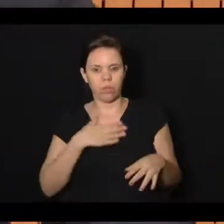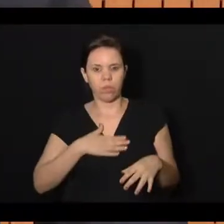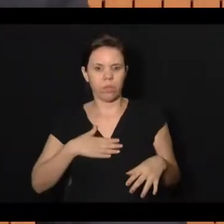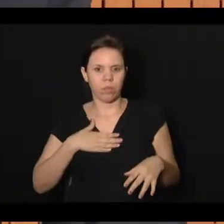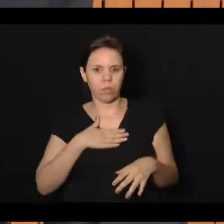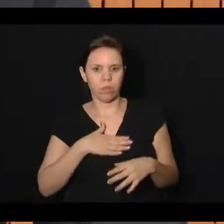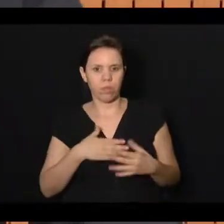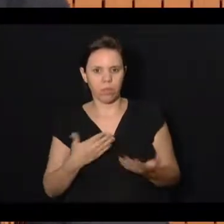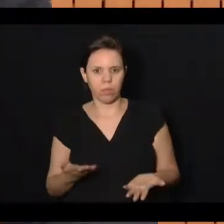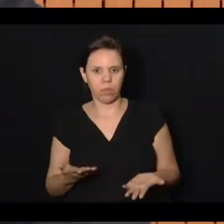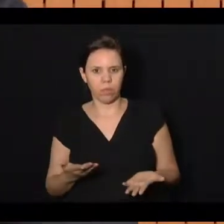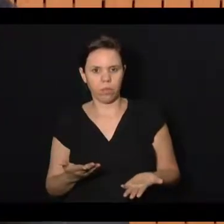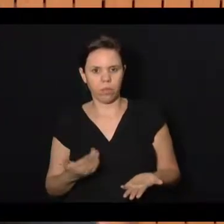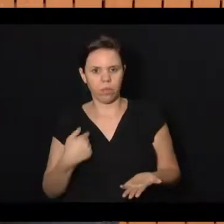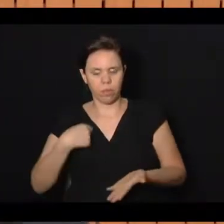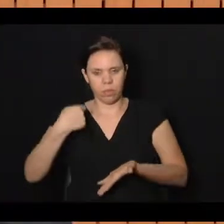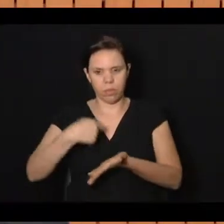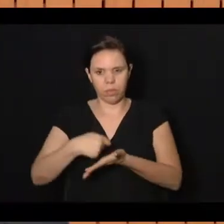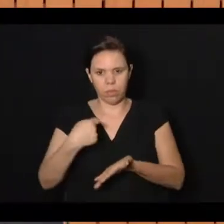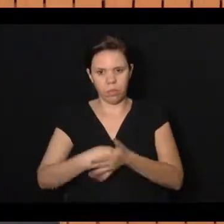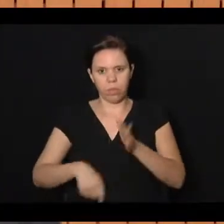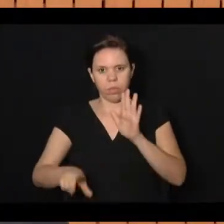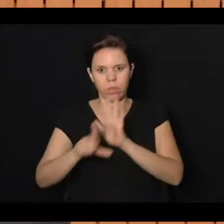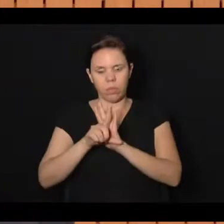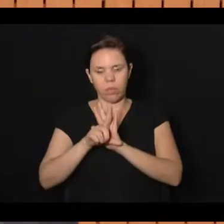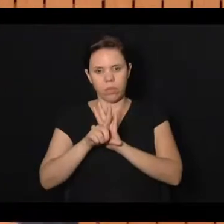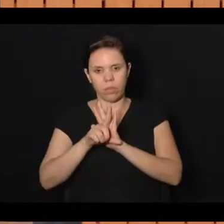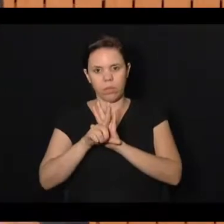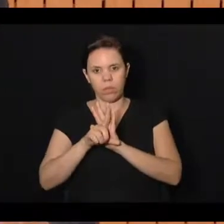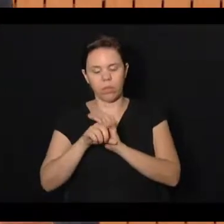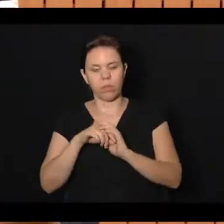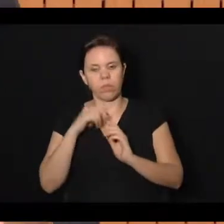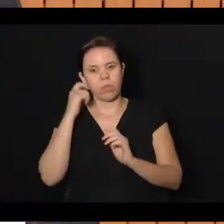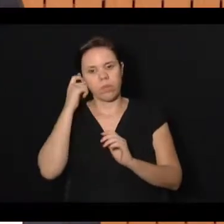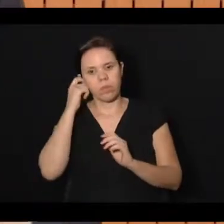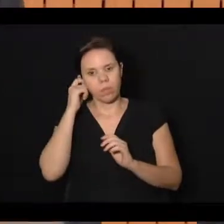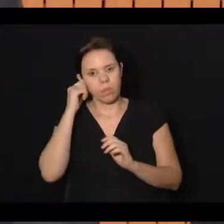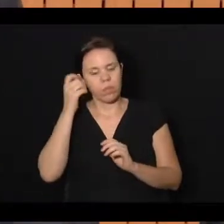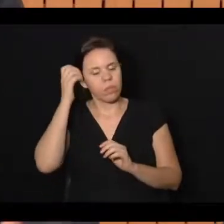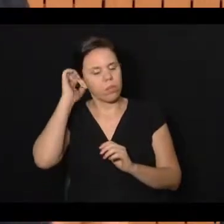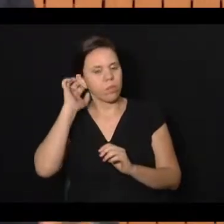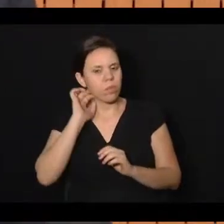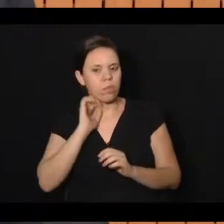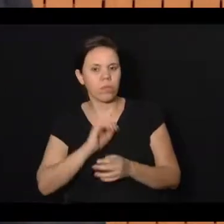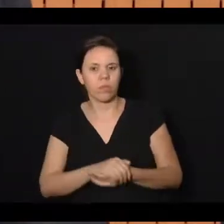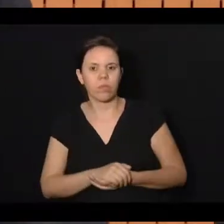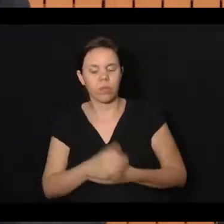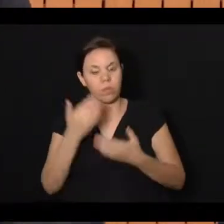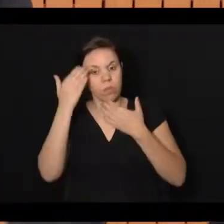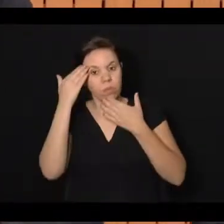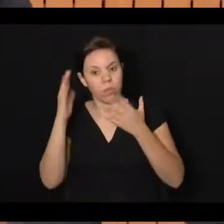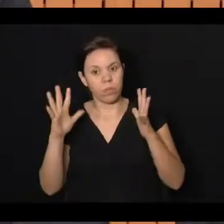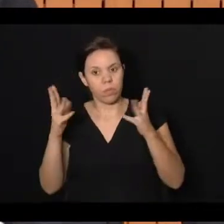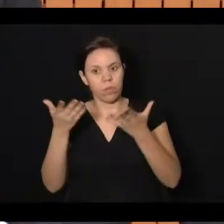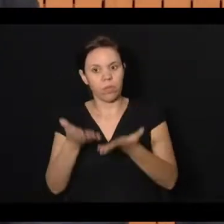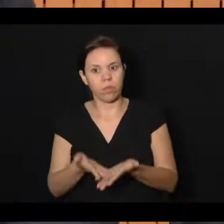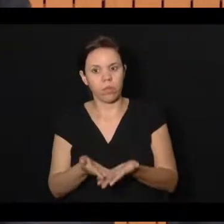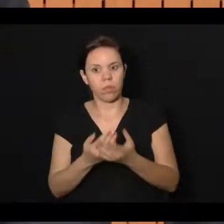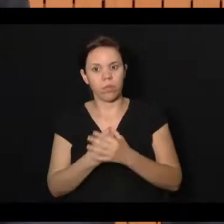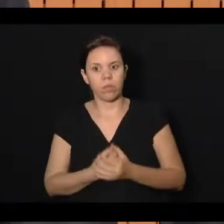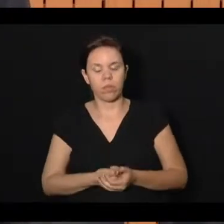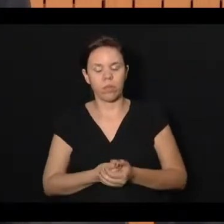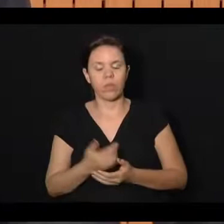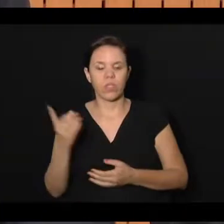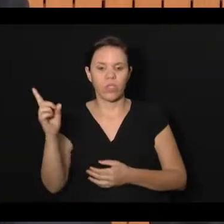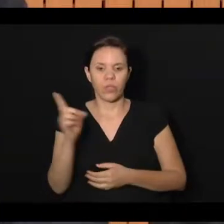pela obrigação que a lei nos nos impõe e agradecer aqui a todos que vieram